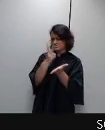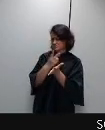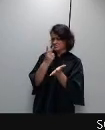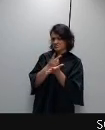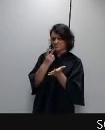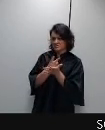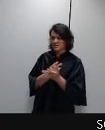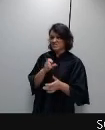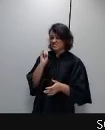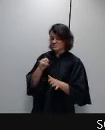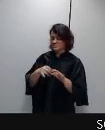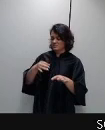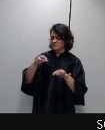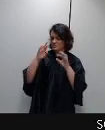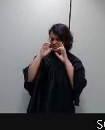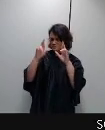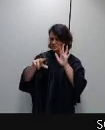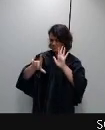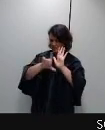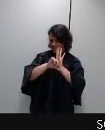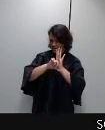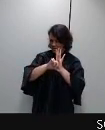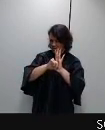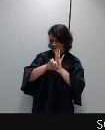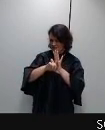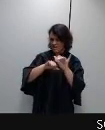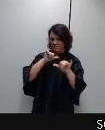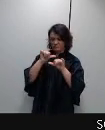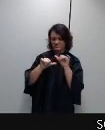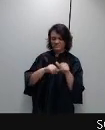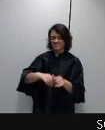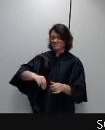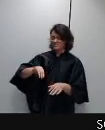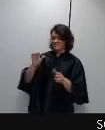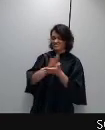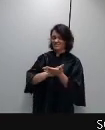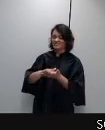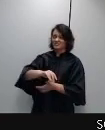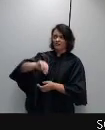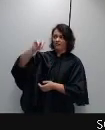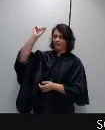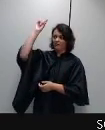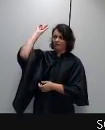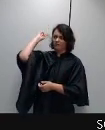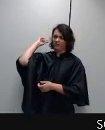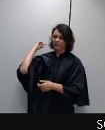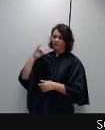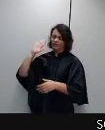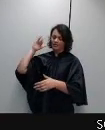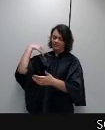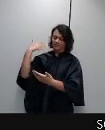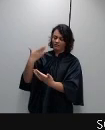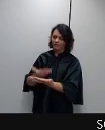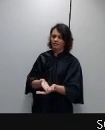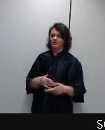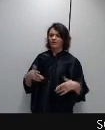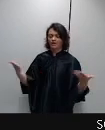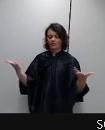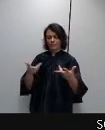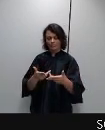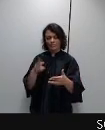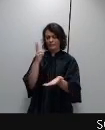jurisprudência estava tudo como Dantes no quartel de Abrantes é o caso da jurisprudência precisar com a Lisa que você tem as novas